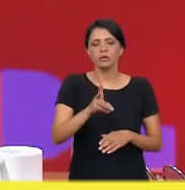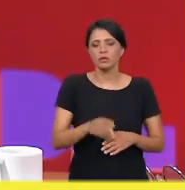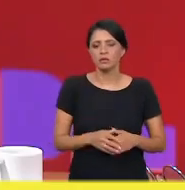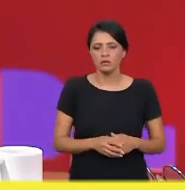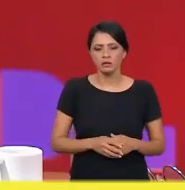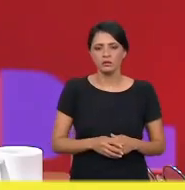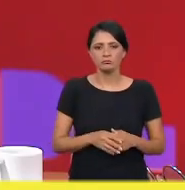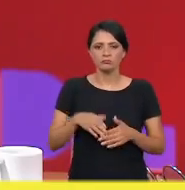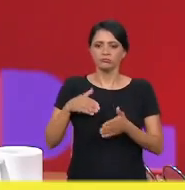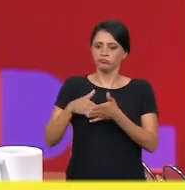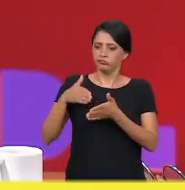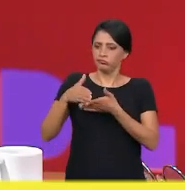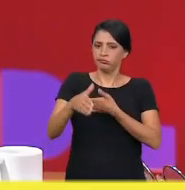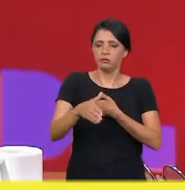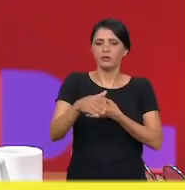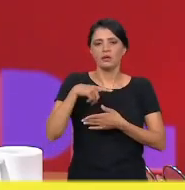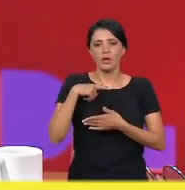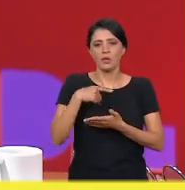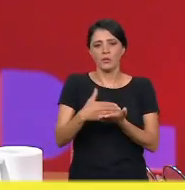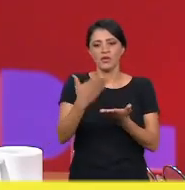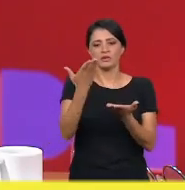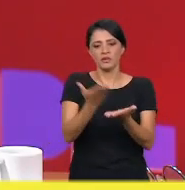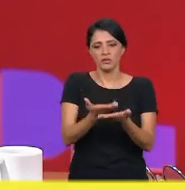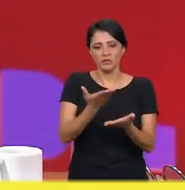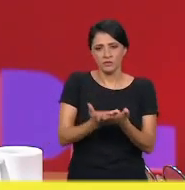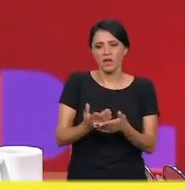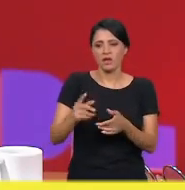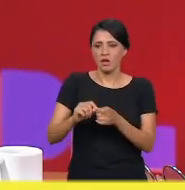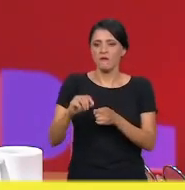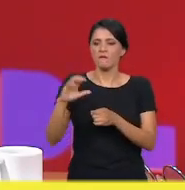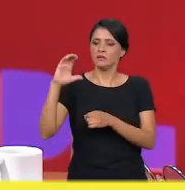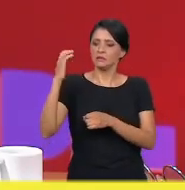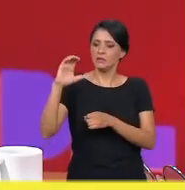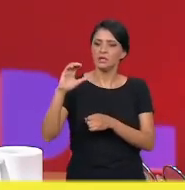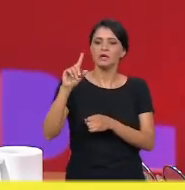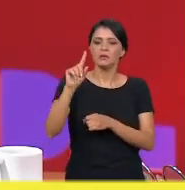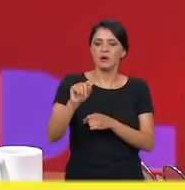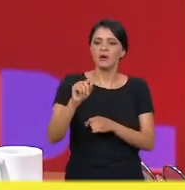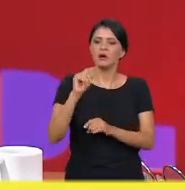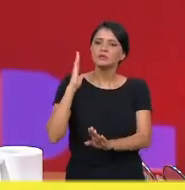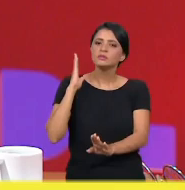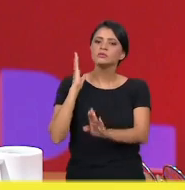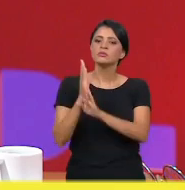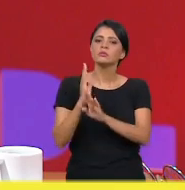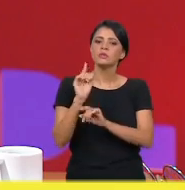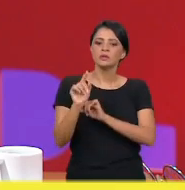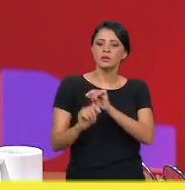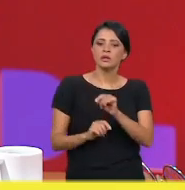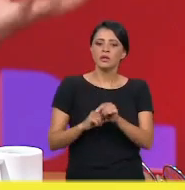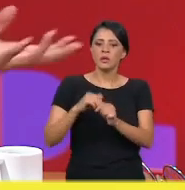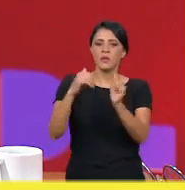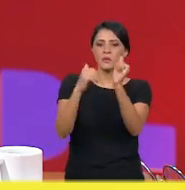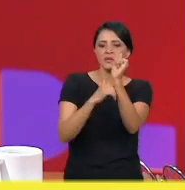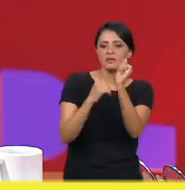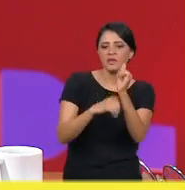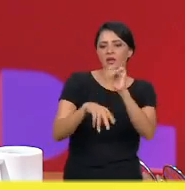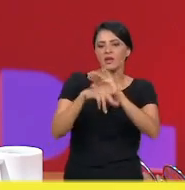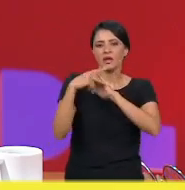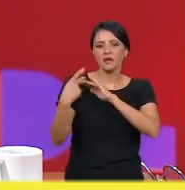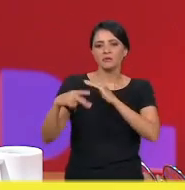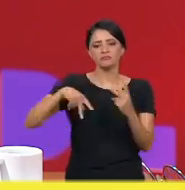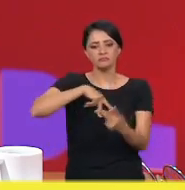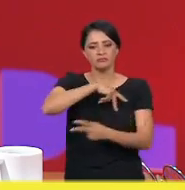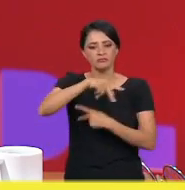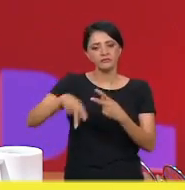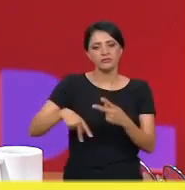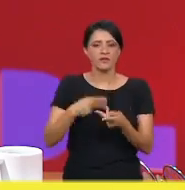A gente começa a estudar, fazer ciência para descobrir os mistérios do universo, sendo